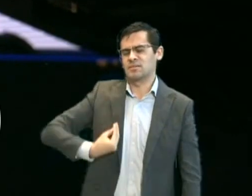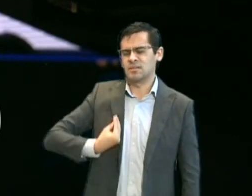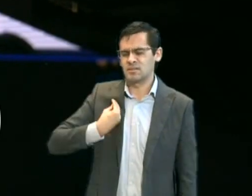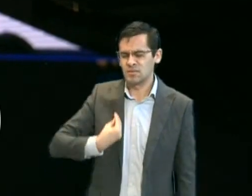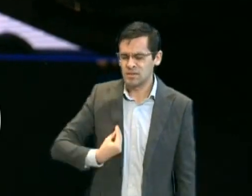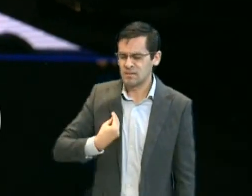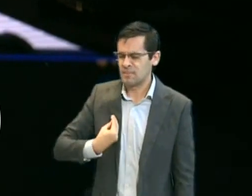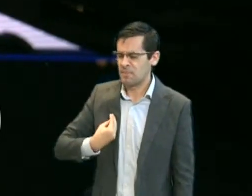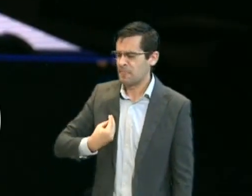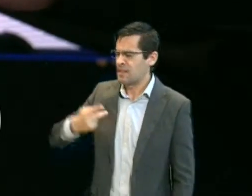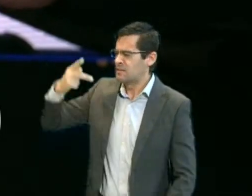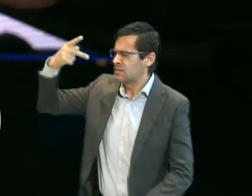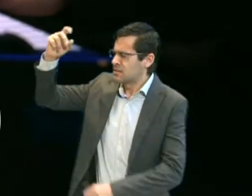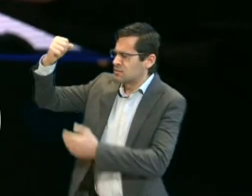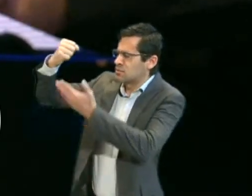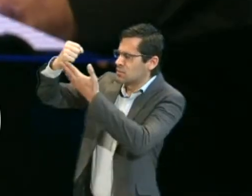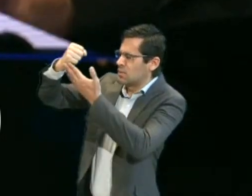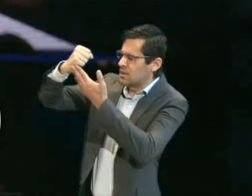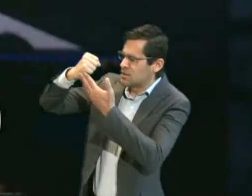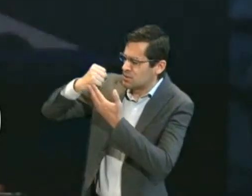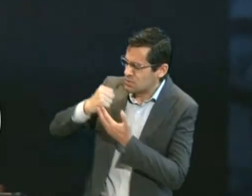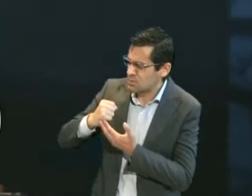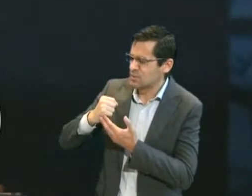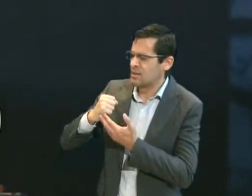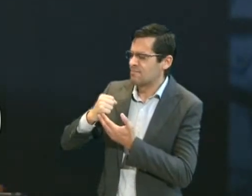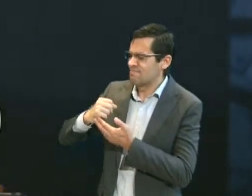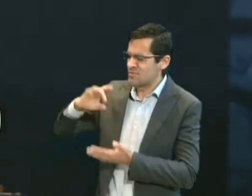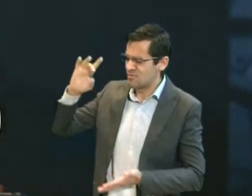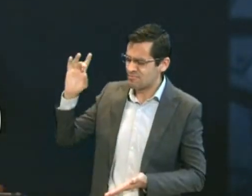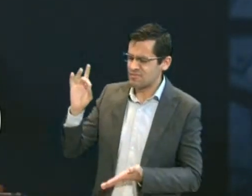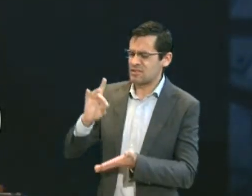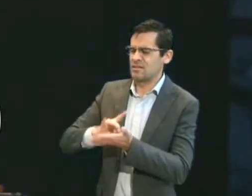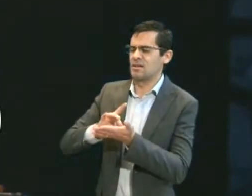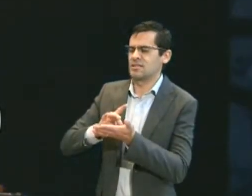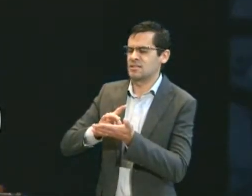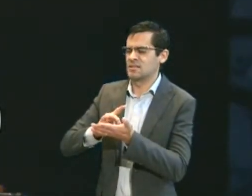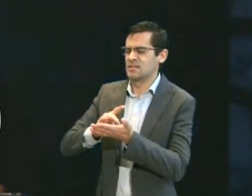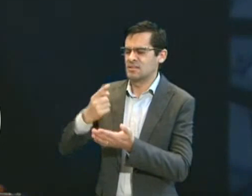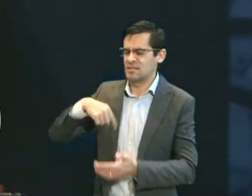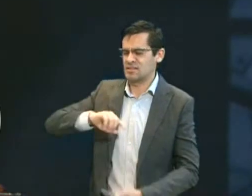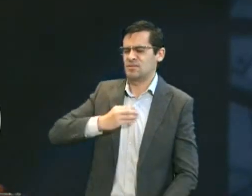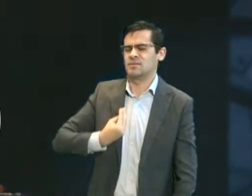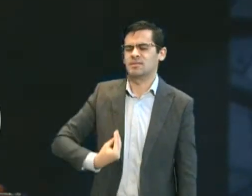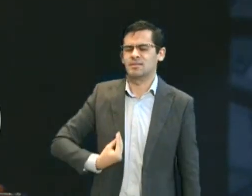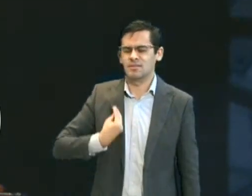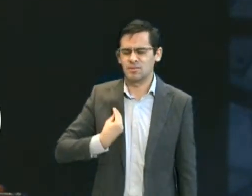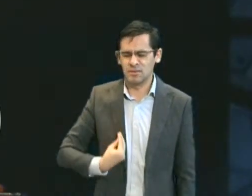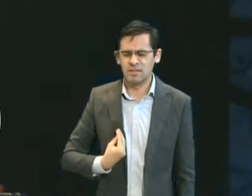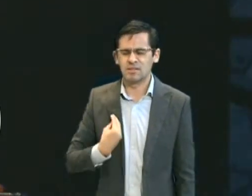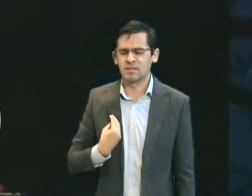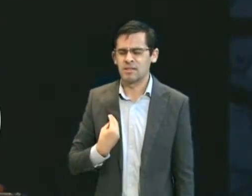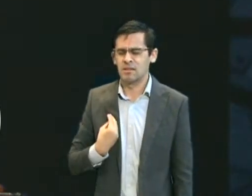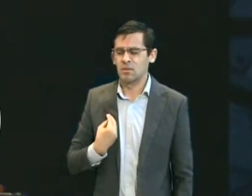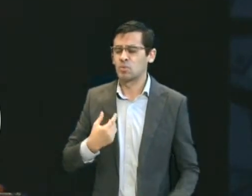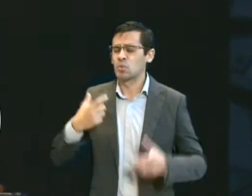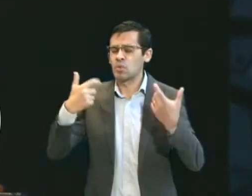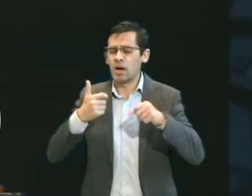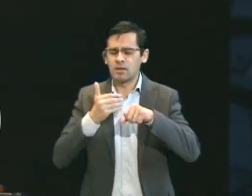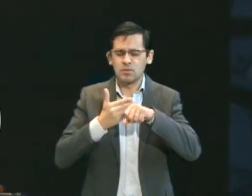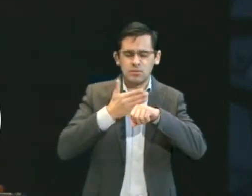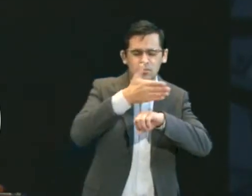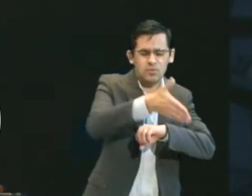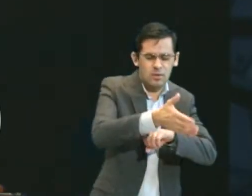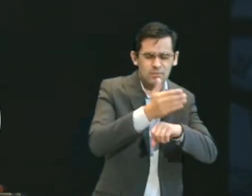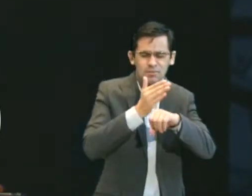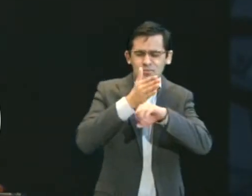Que o teu favor, Pai, possa ser uma realidade nas nossas vidas. Aonde entrarmos, aonde